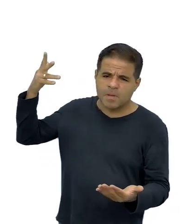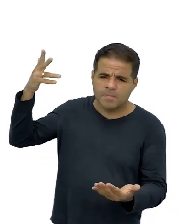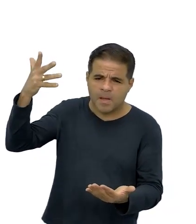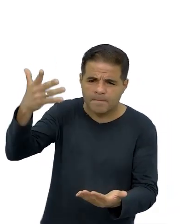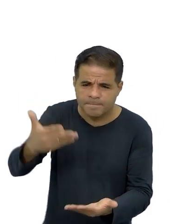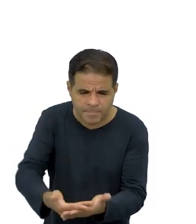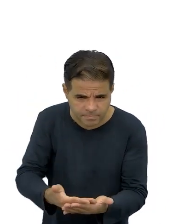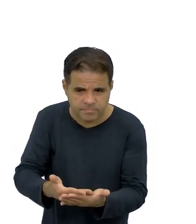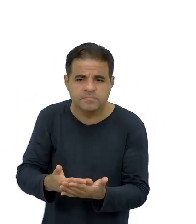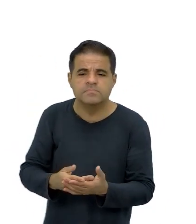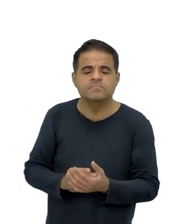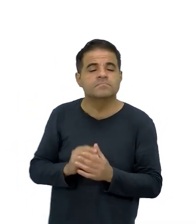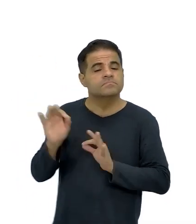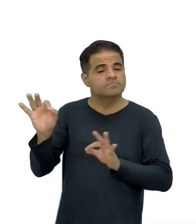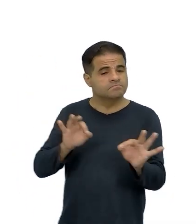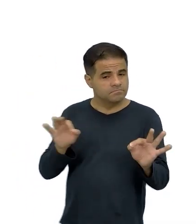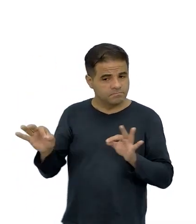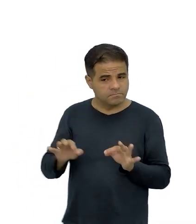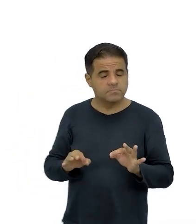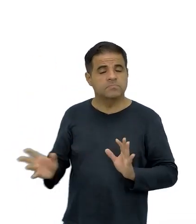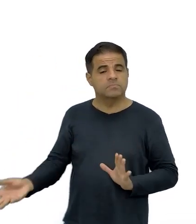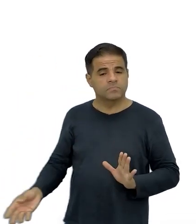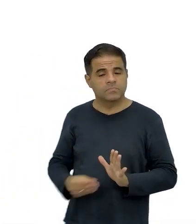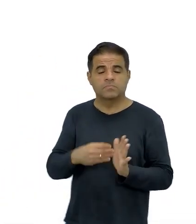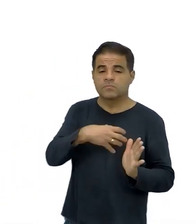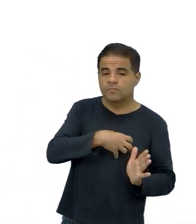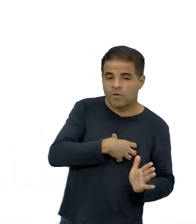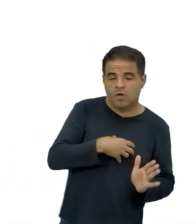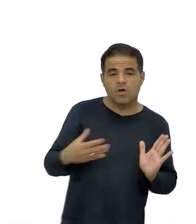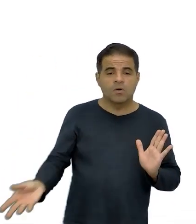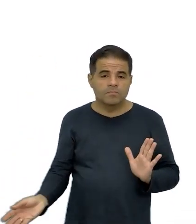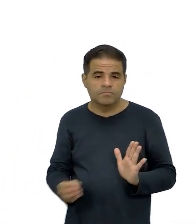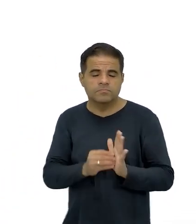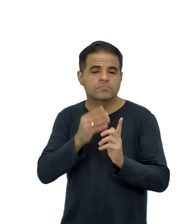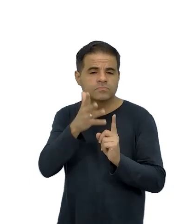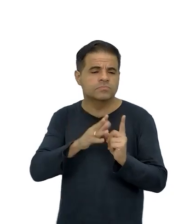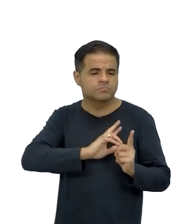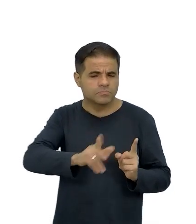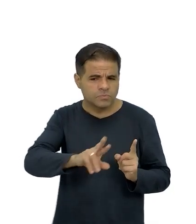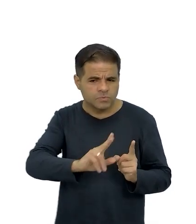os sinais de pontuação, incluindo formas de marcar o discurso